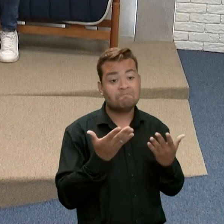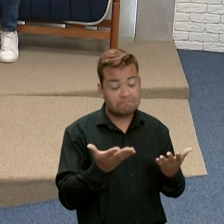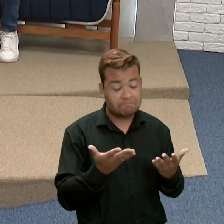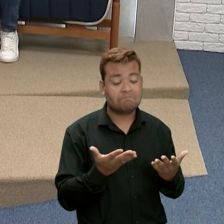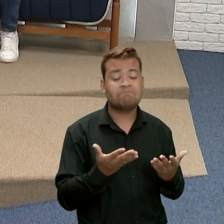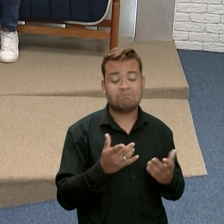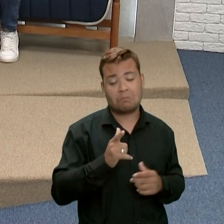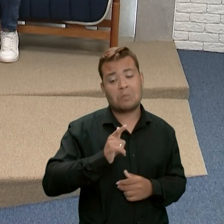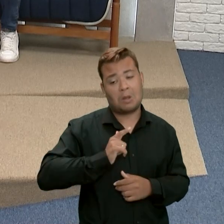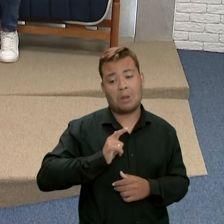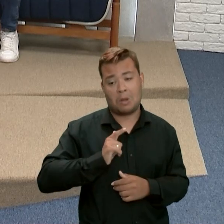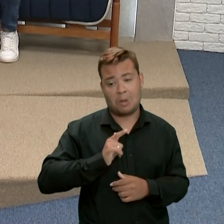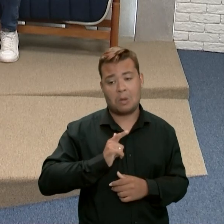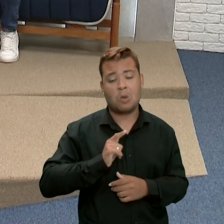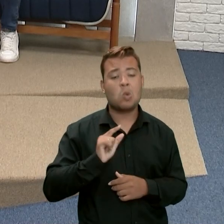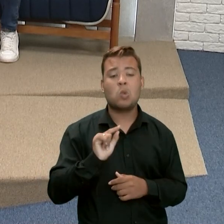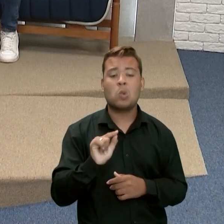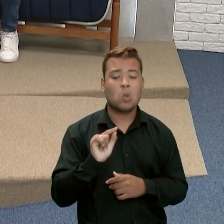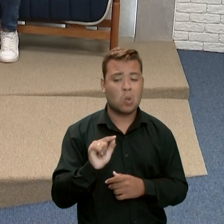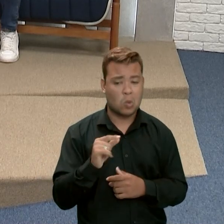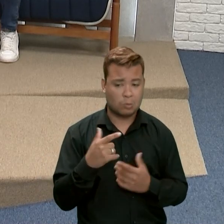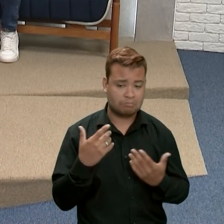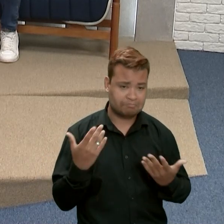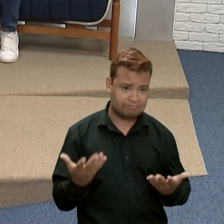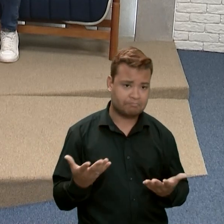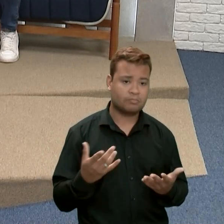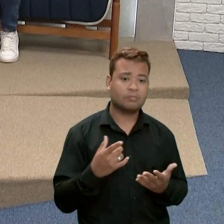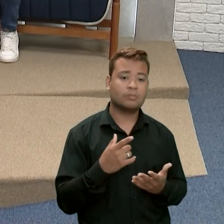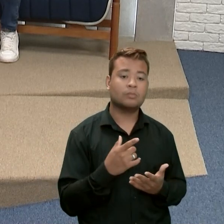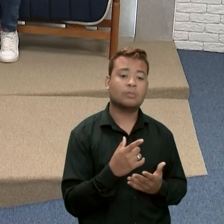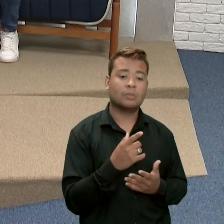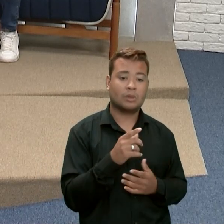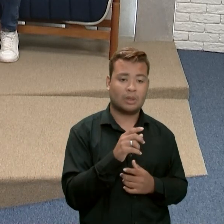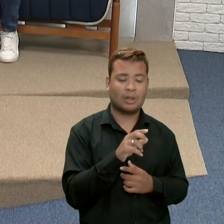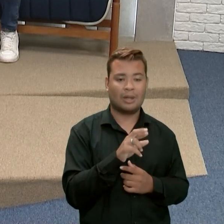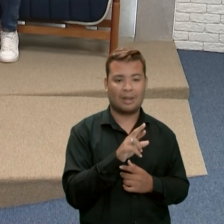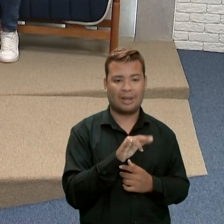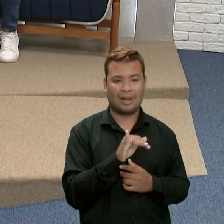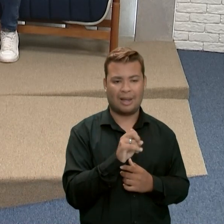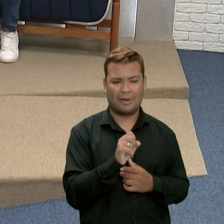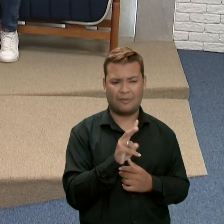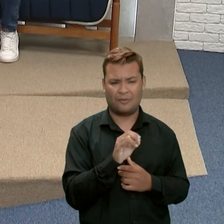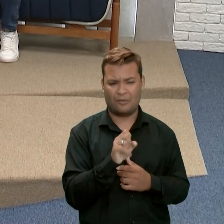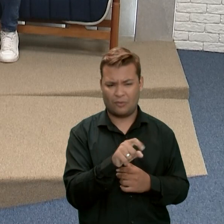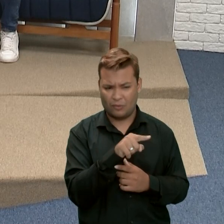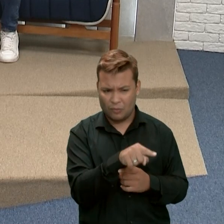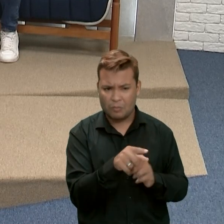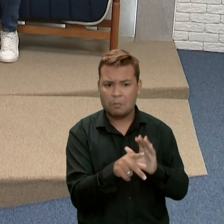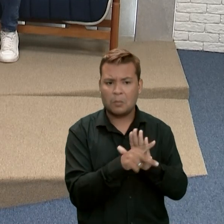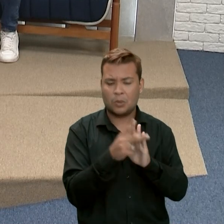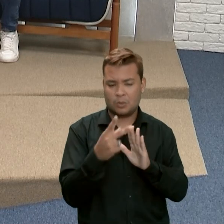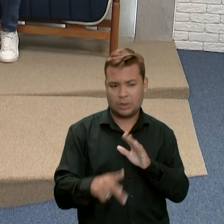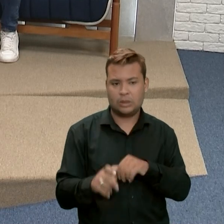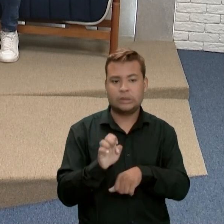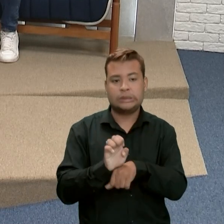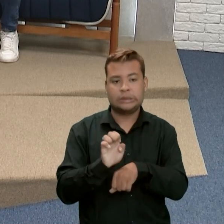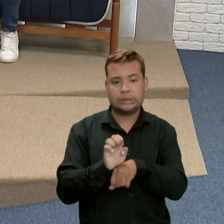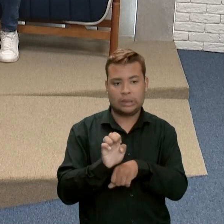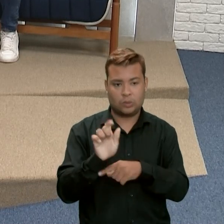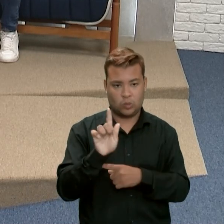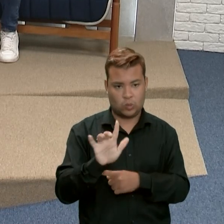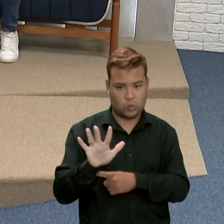tem algumas, os high-vols, né, que tem no estado. Então,